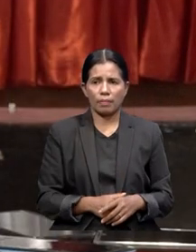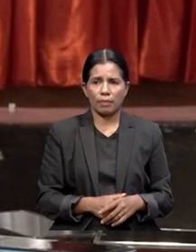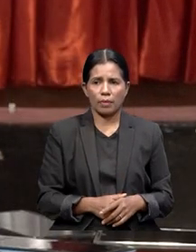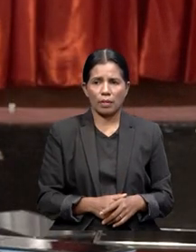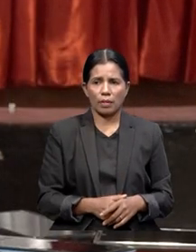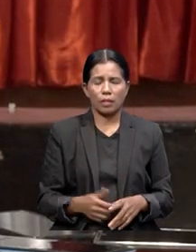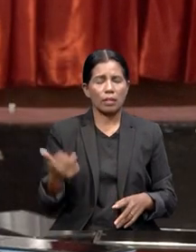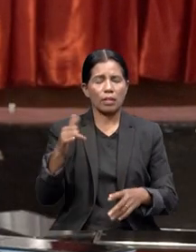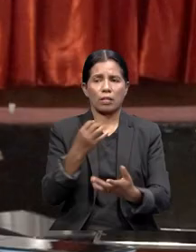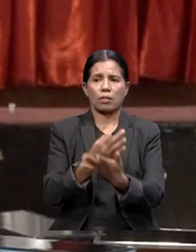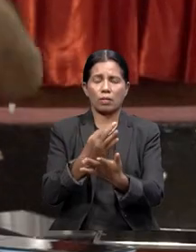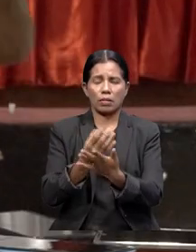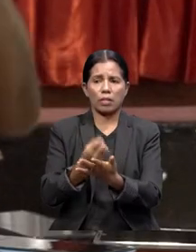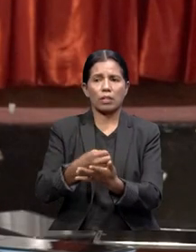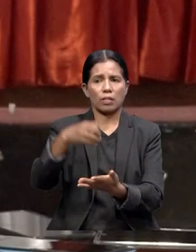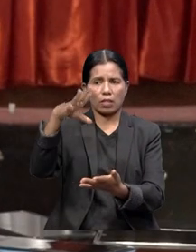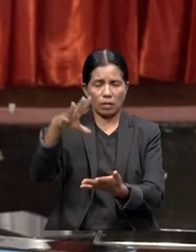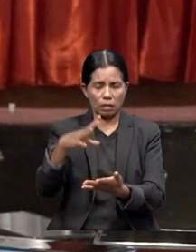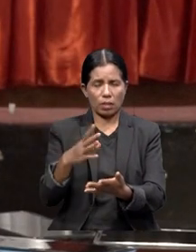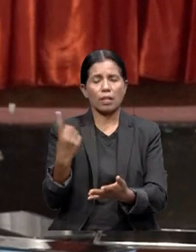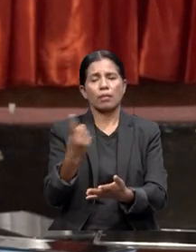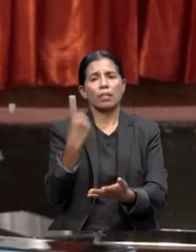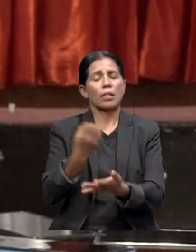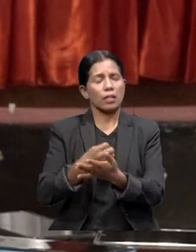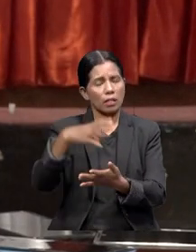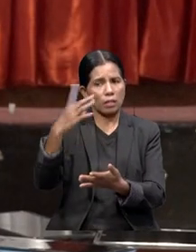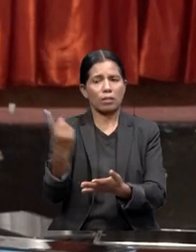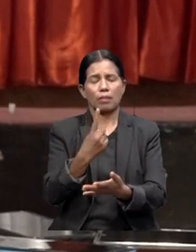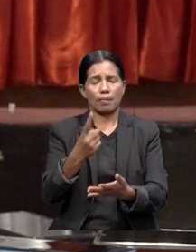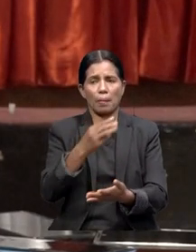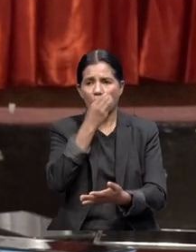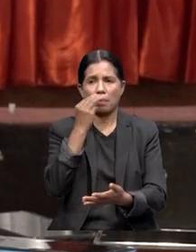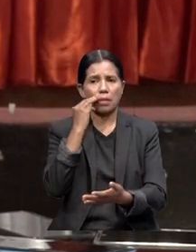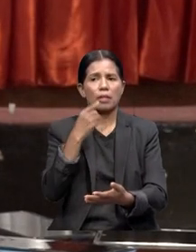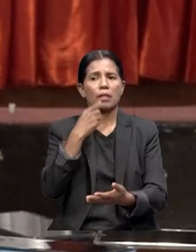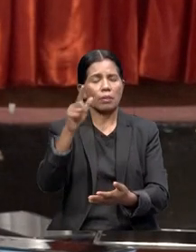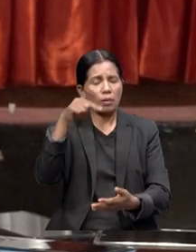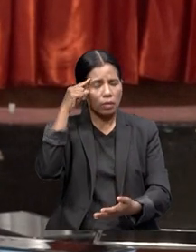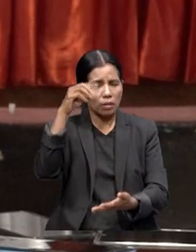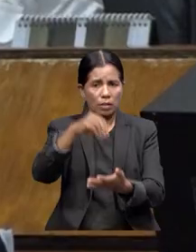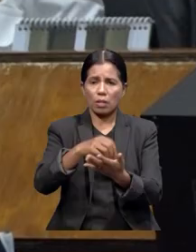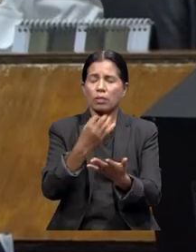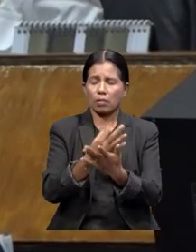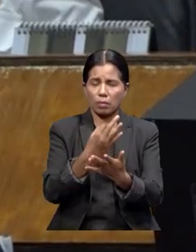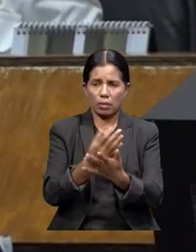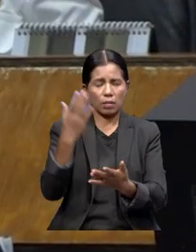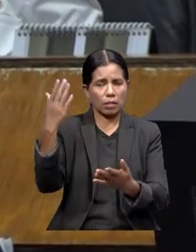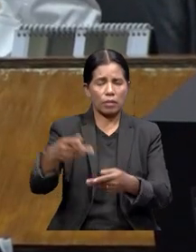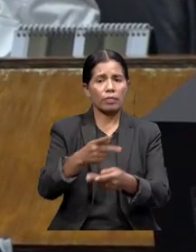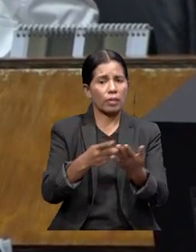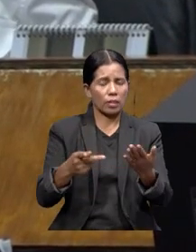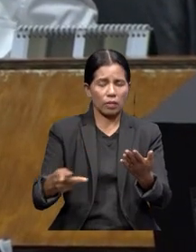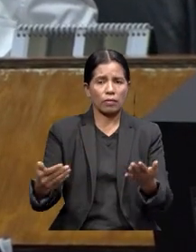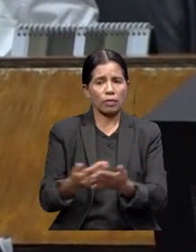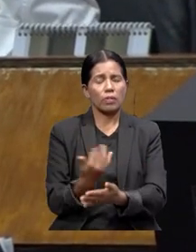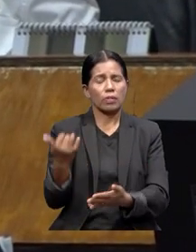Sirba lubo o ida riku ne si riku bot liu. Marimos sugere ba governo atu hadia alokasang orçamento ia setor produtivo sira, tamba